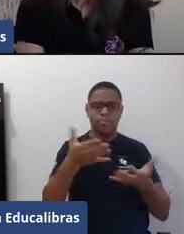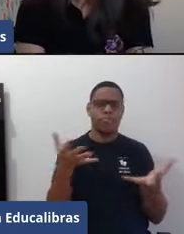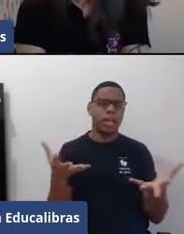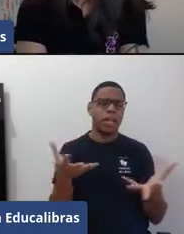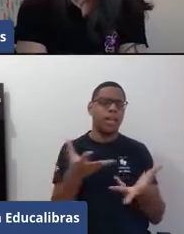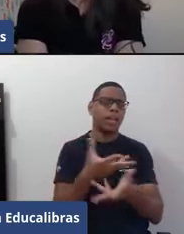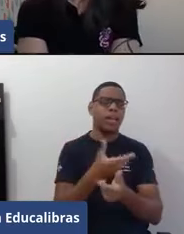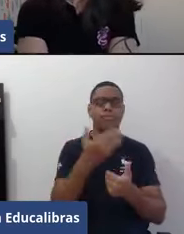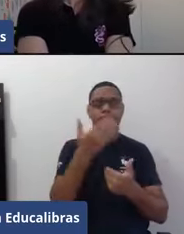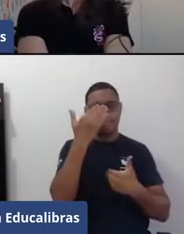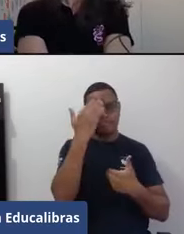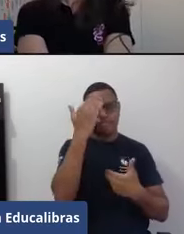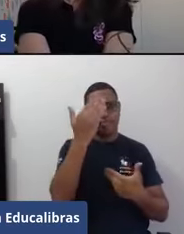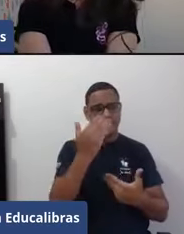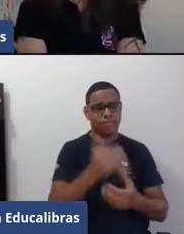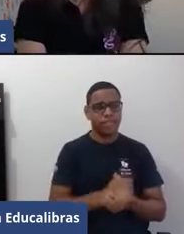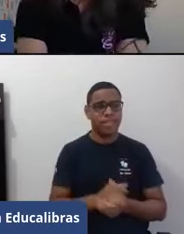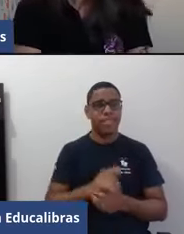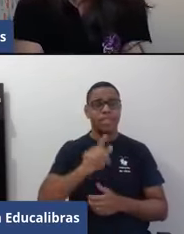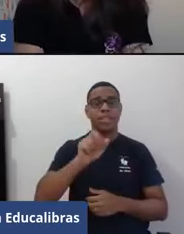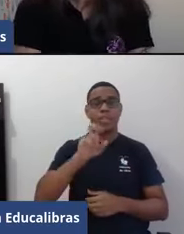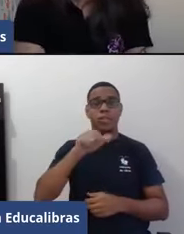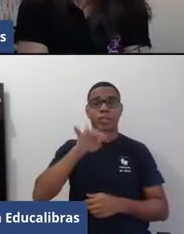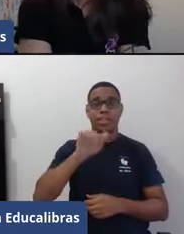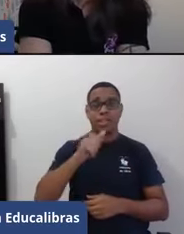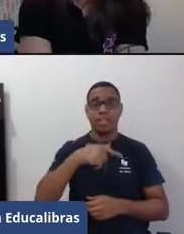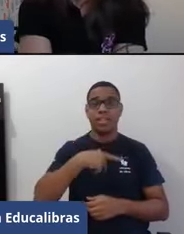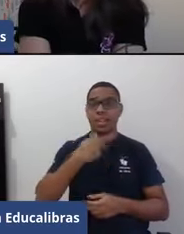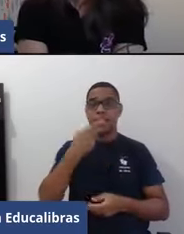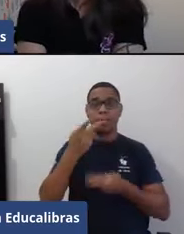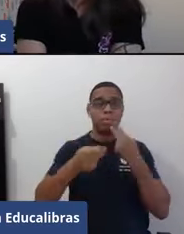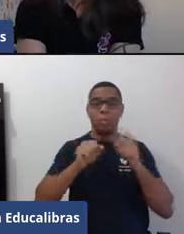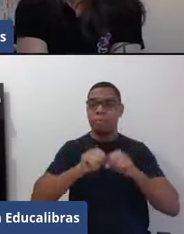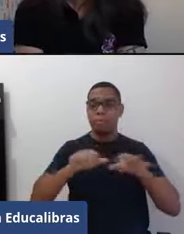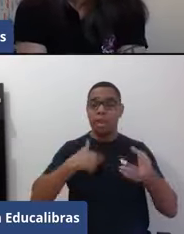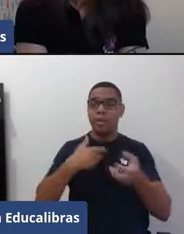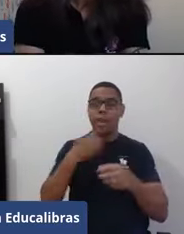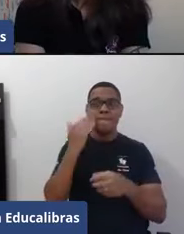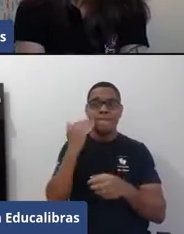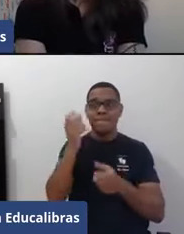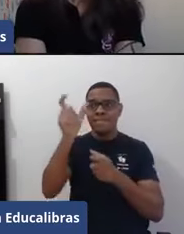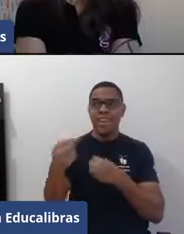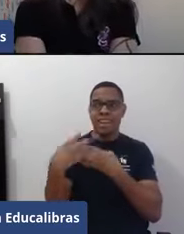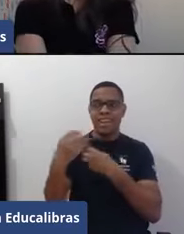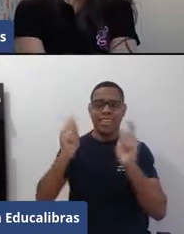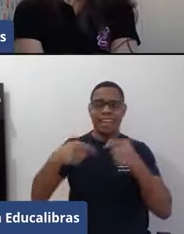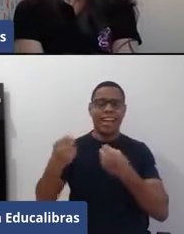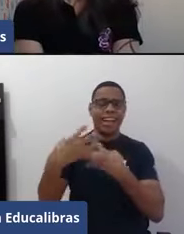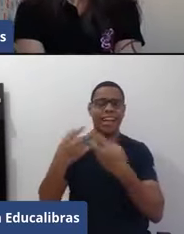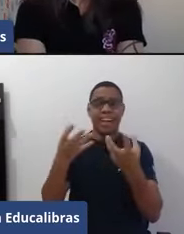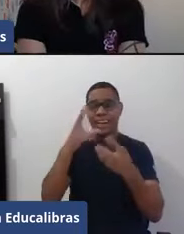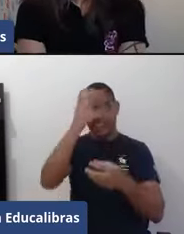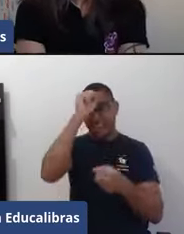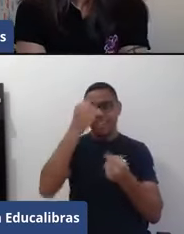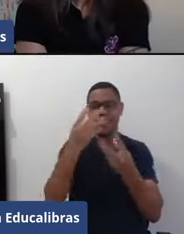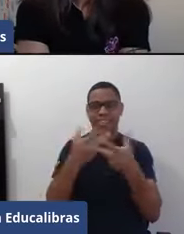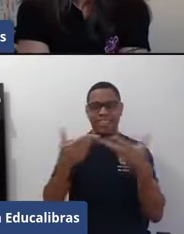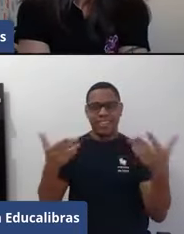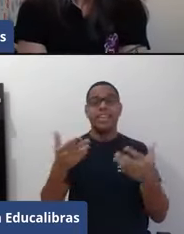A Gersonita, ela tem muito a compartilhar. Eu quero aprender muito com essa mulher, viu? Obrigada